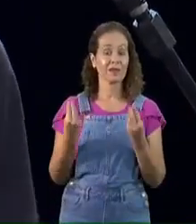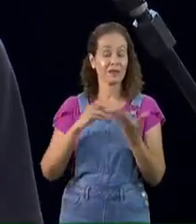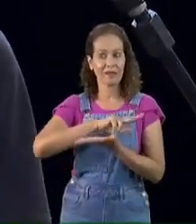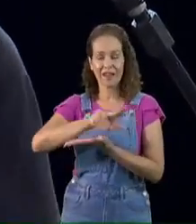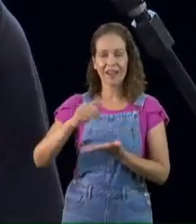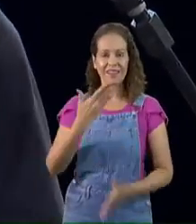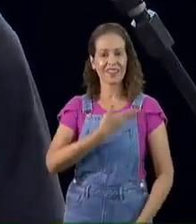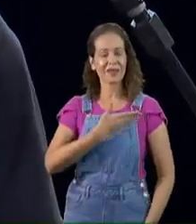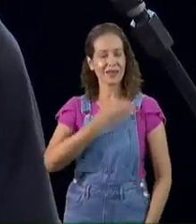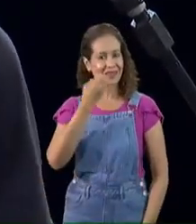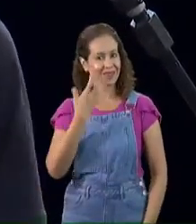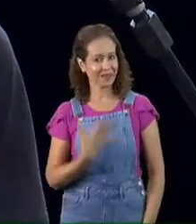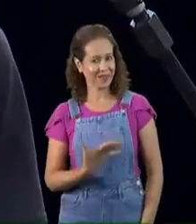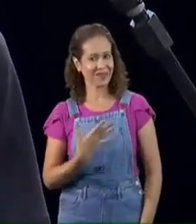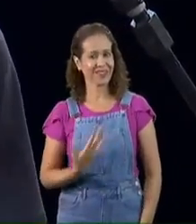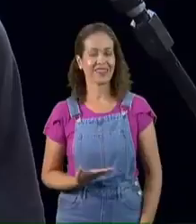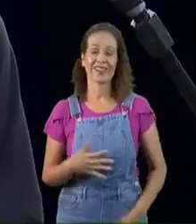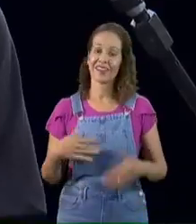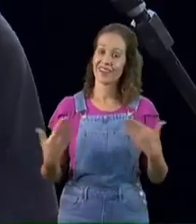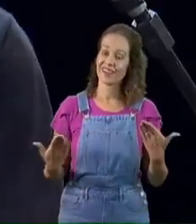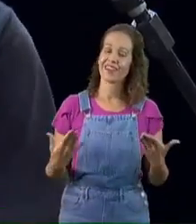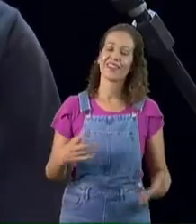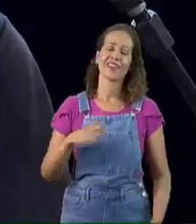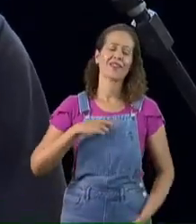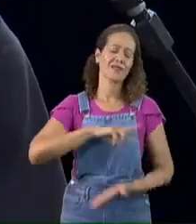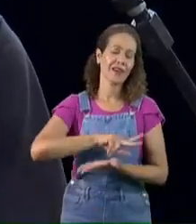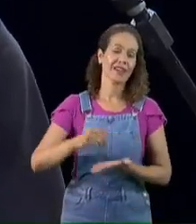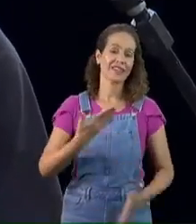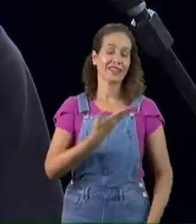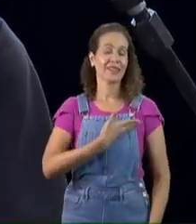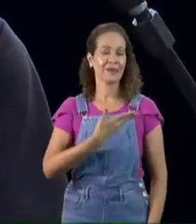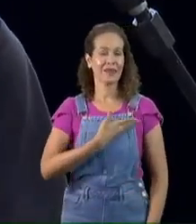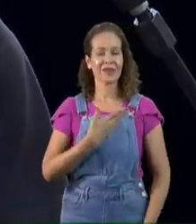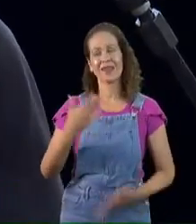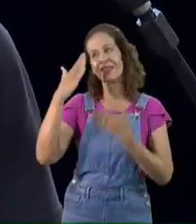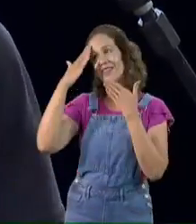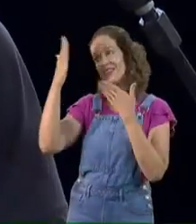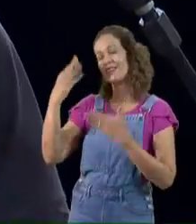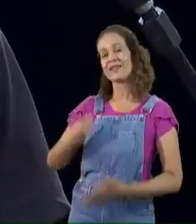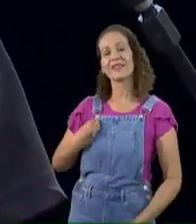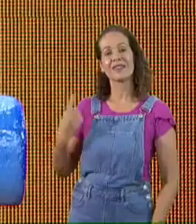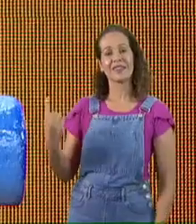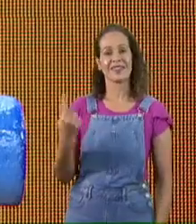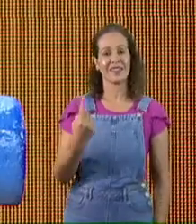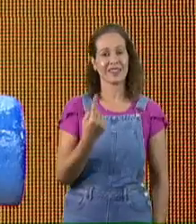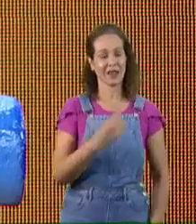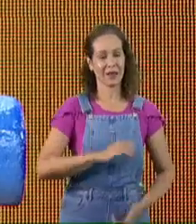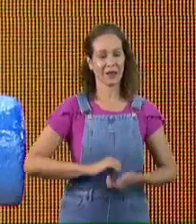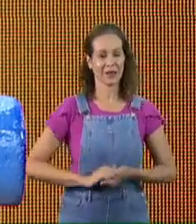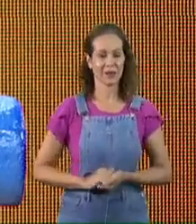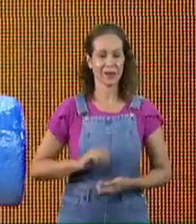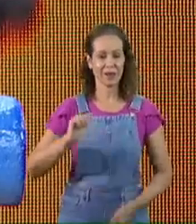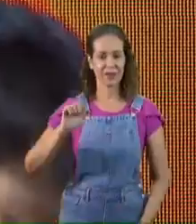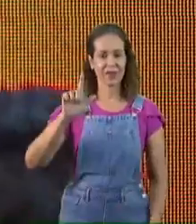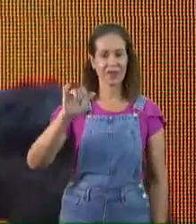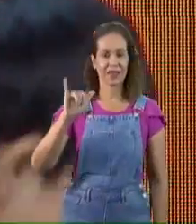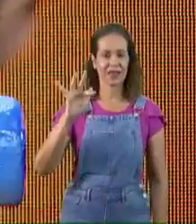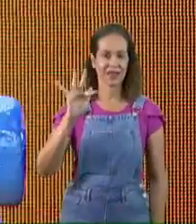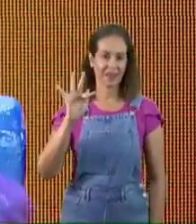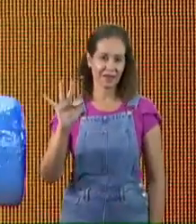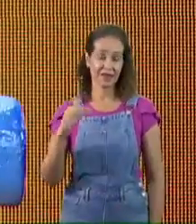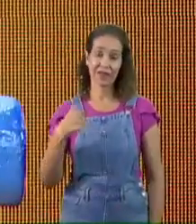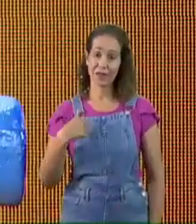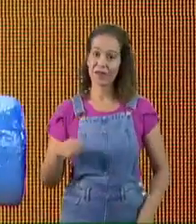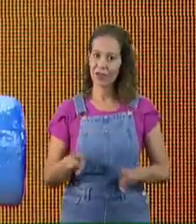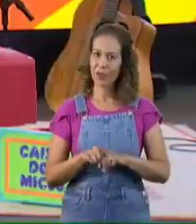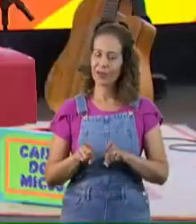amigos muito bons. Então, eu tenho muitos amigos que eu sou muito grato pela vida deles. Ah, que bom. Aleph, pega aí pra mim que eu também vou jogar. Eu também gosto de brincar,